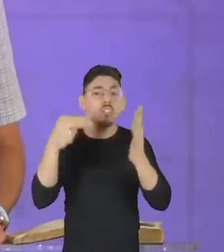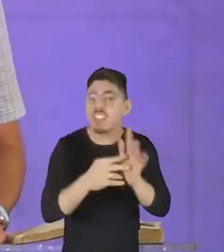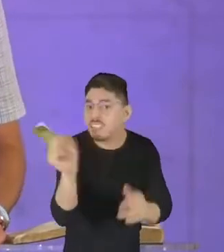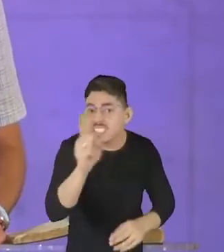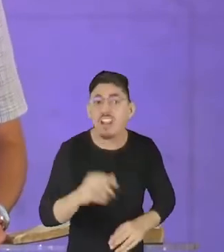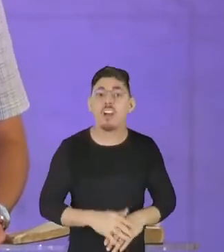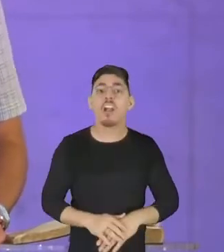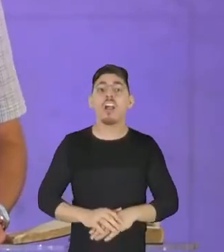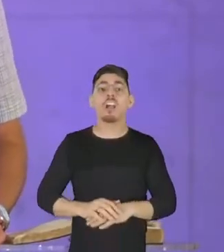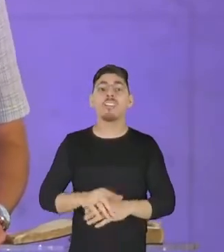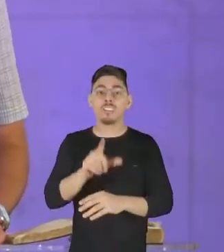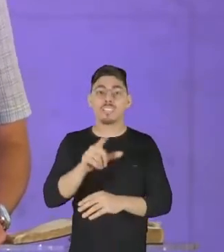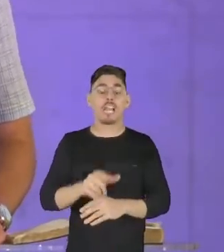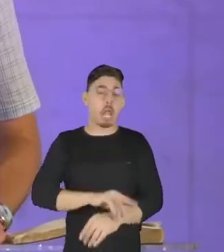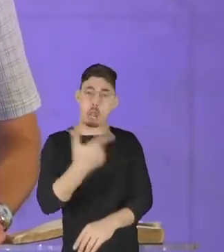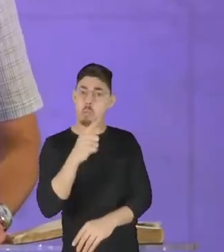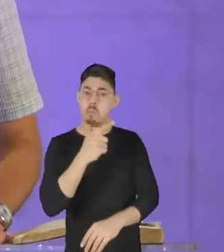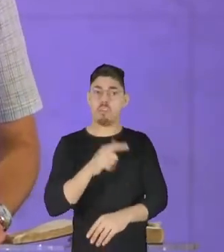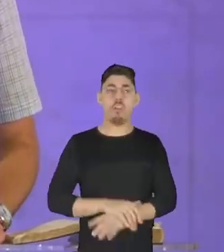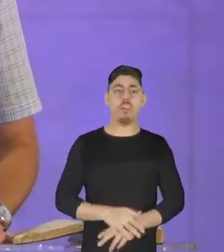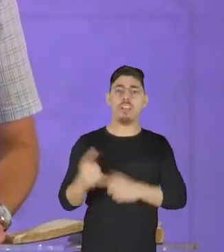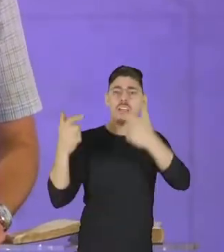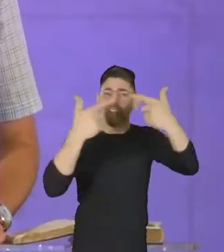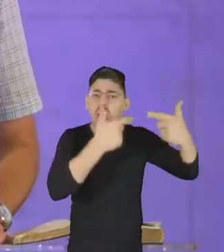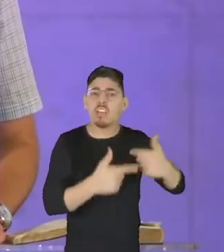às dores, às lutas, às batalhas.